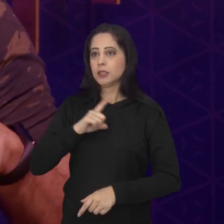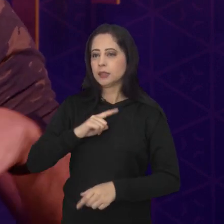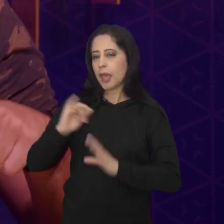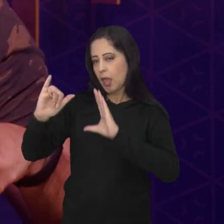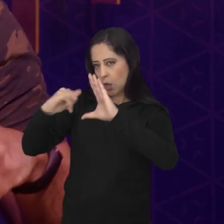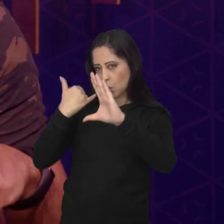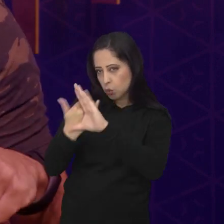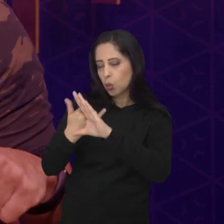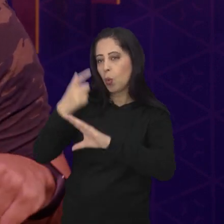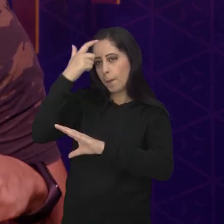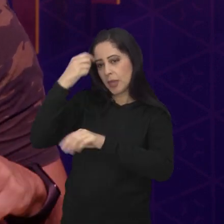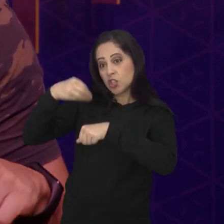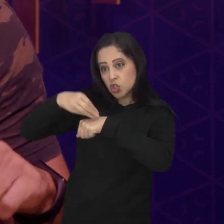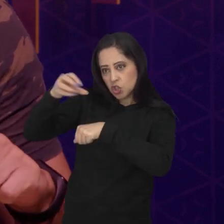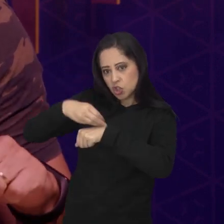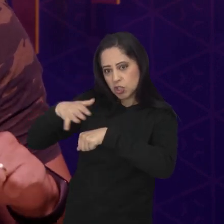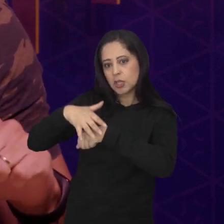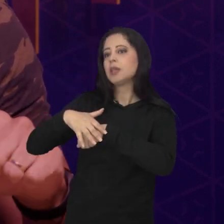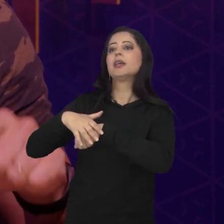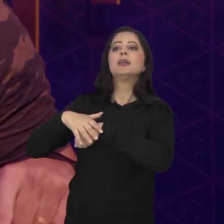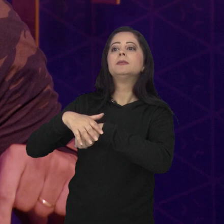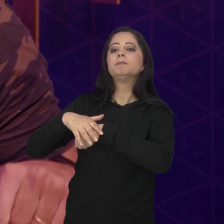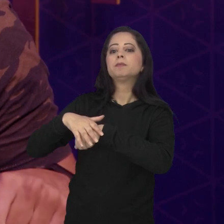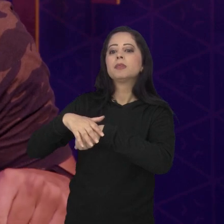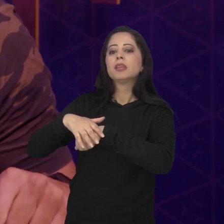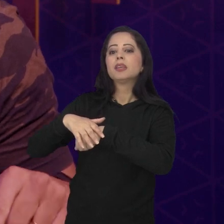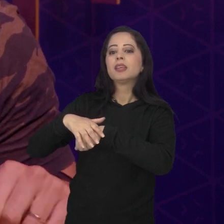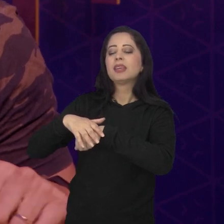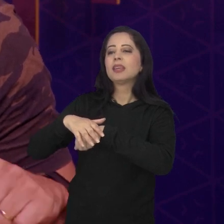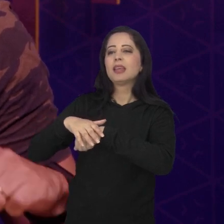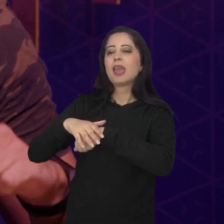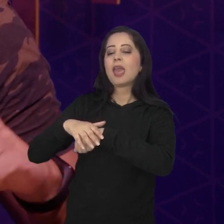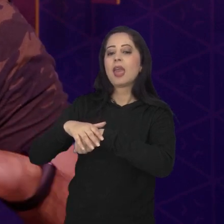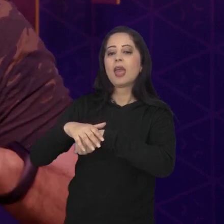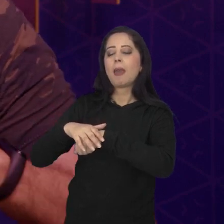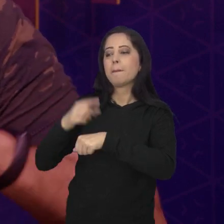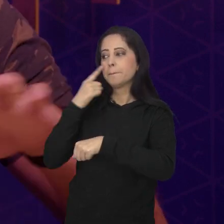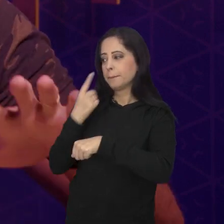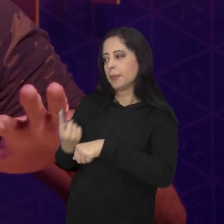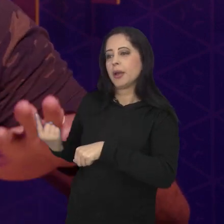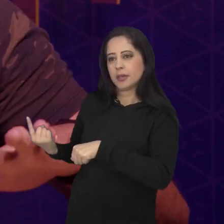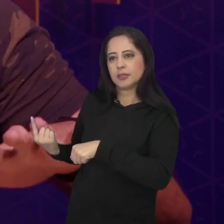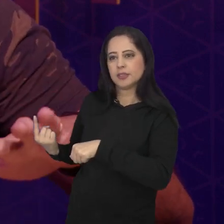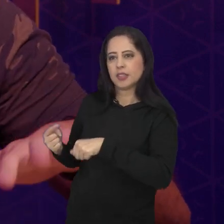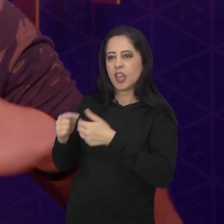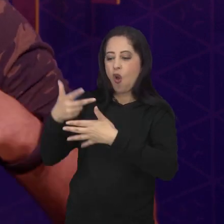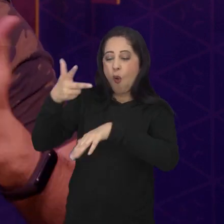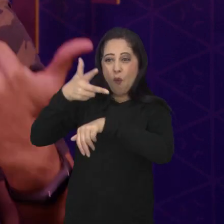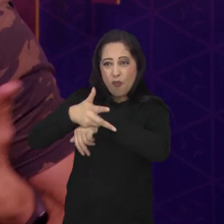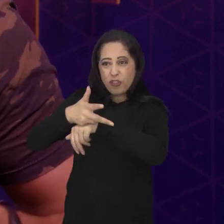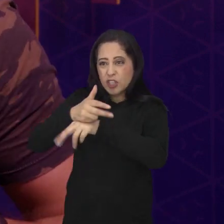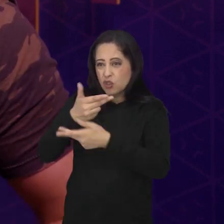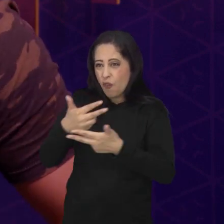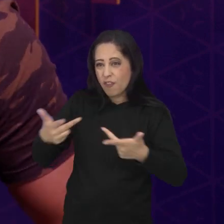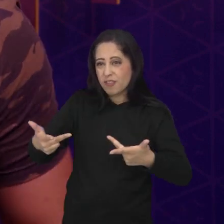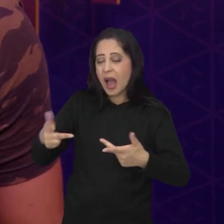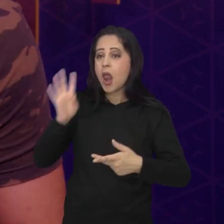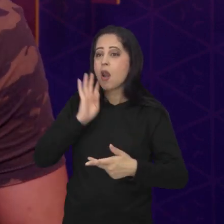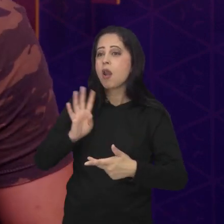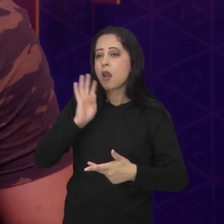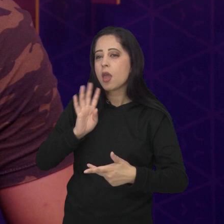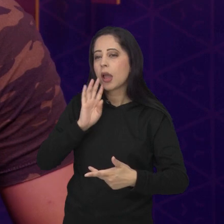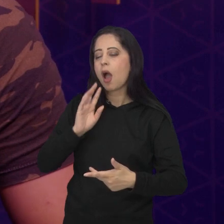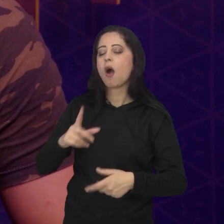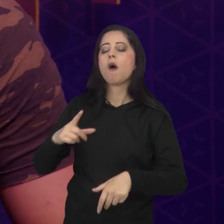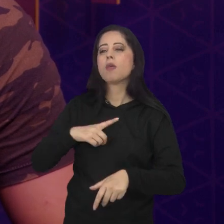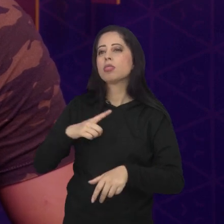indicar um canal no YouTube aqui, que é o Psicologia dos Animes. Eu já assisti vários vídeos deles lá, são muito bons. E